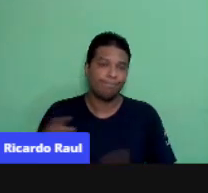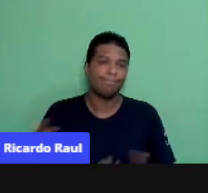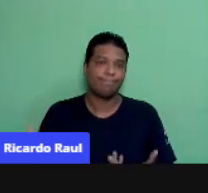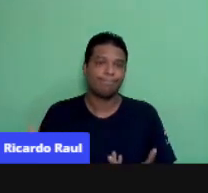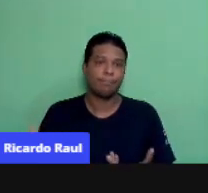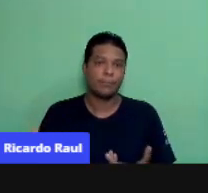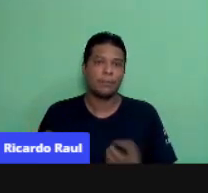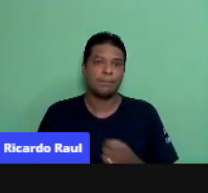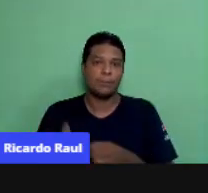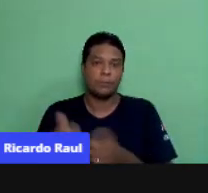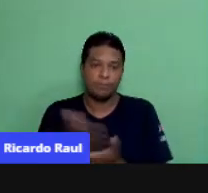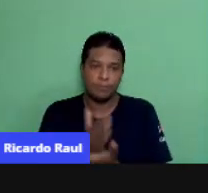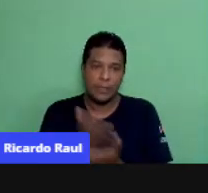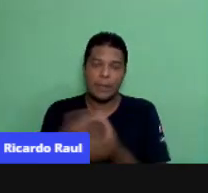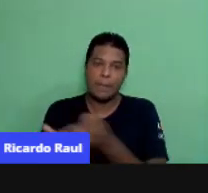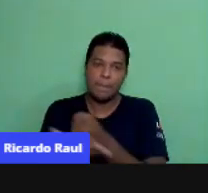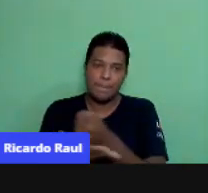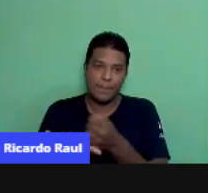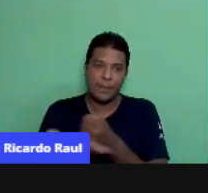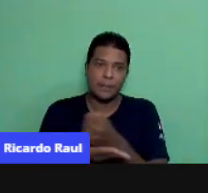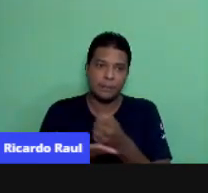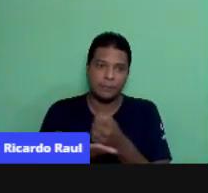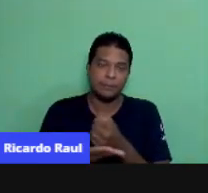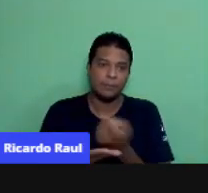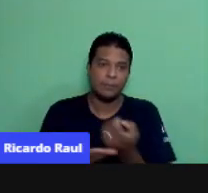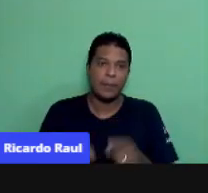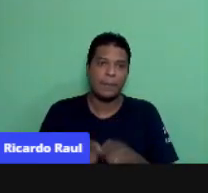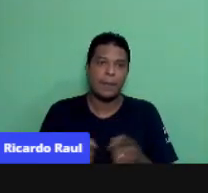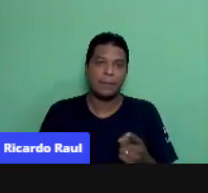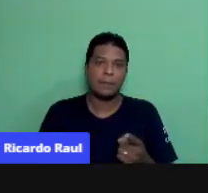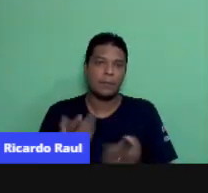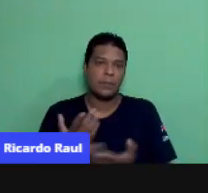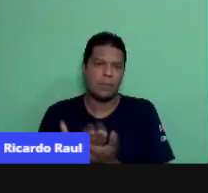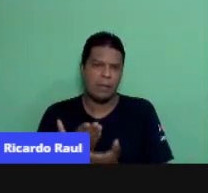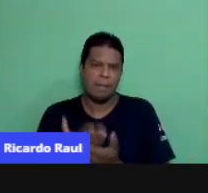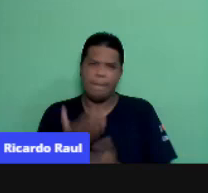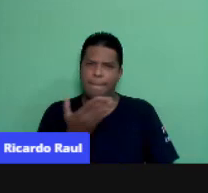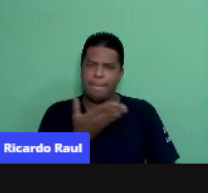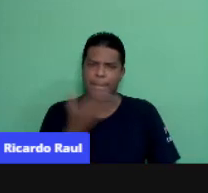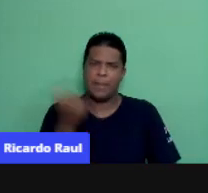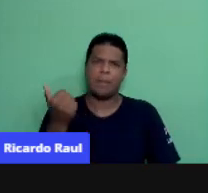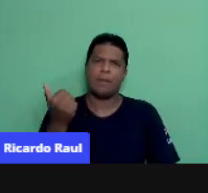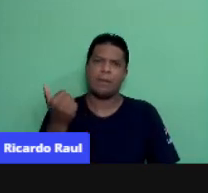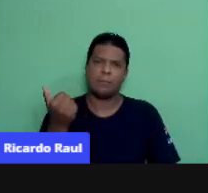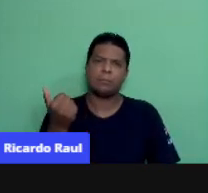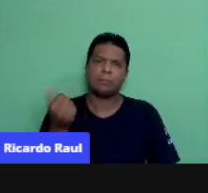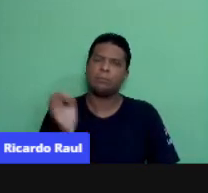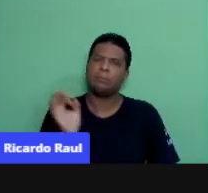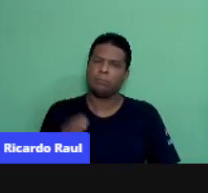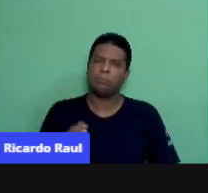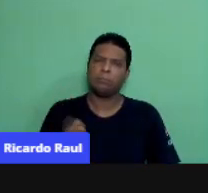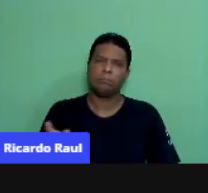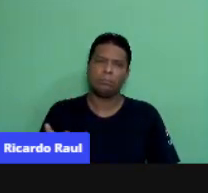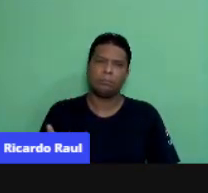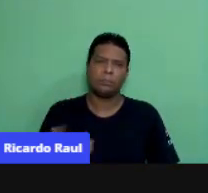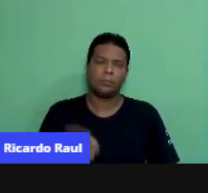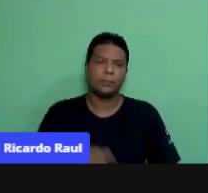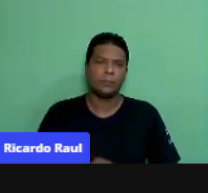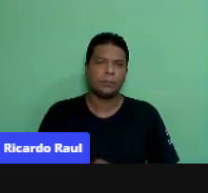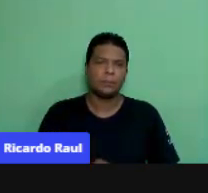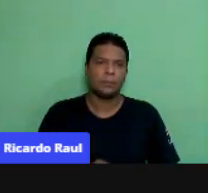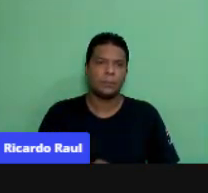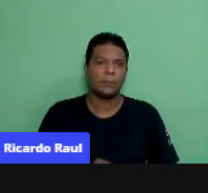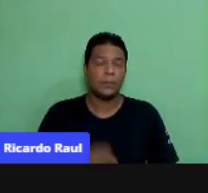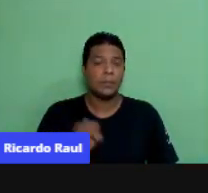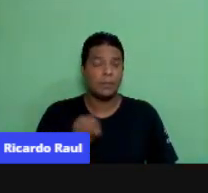pelo caderno base. Agora, mas minhas aulas são bem melhores. Lógico, ela vai ser